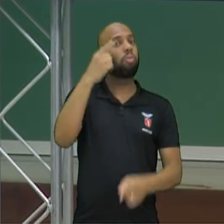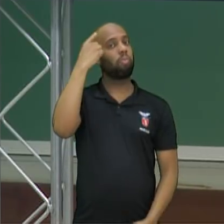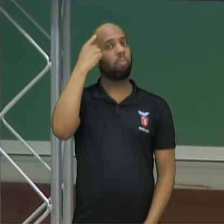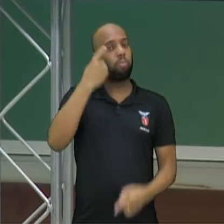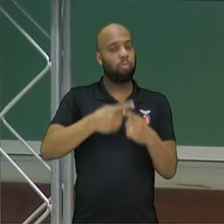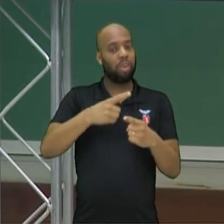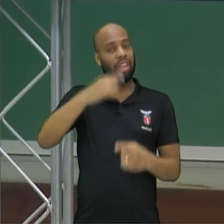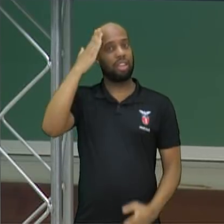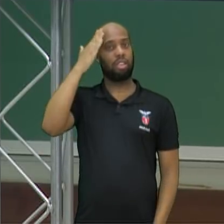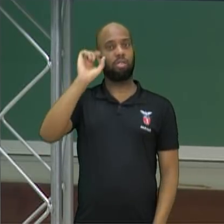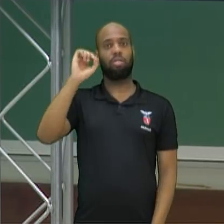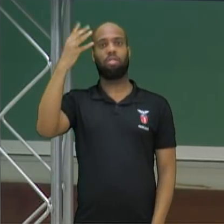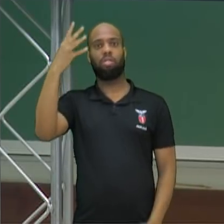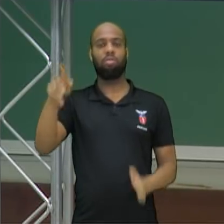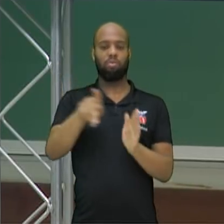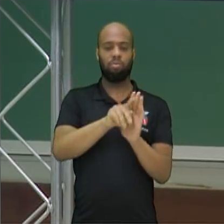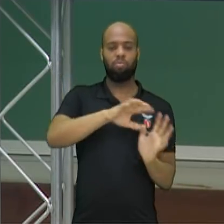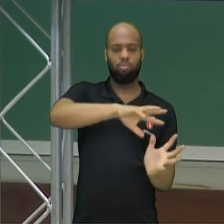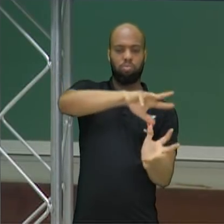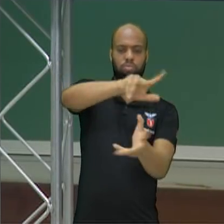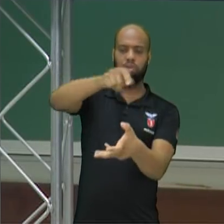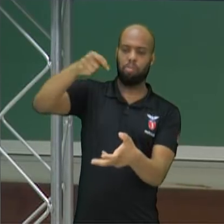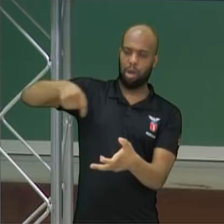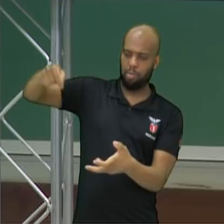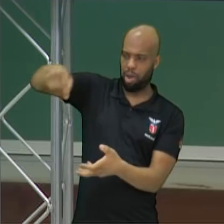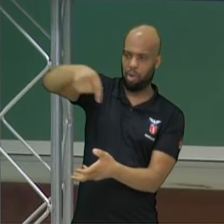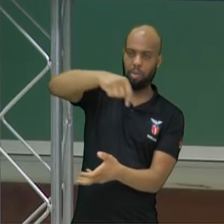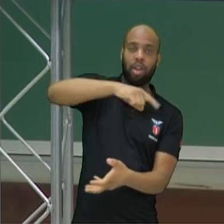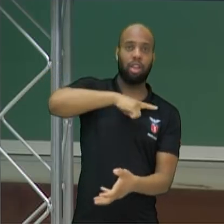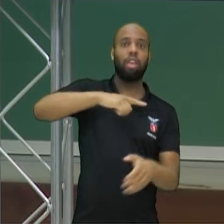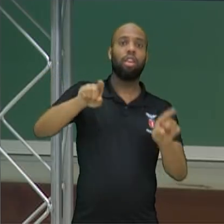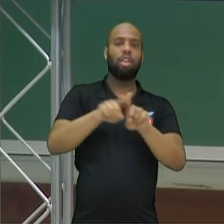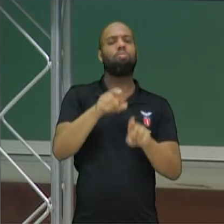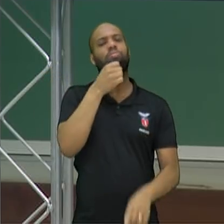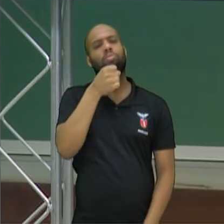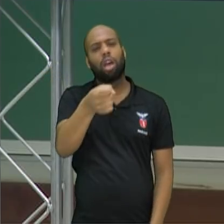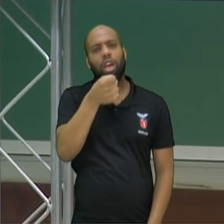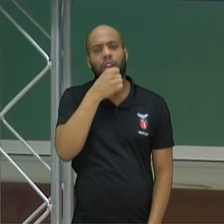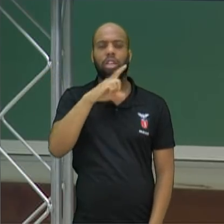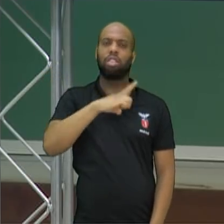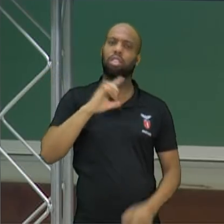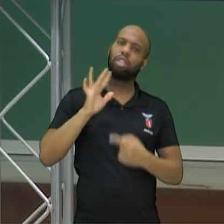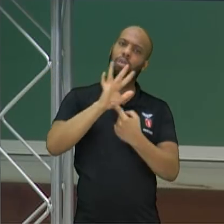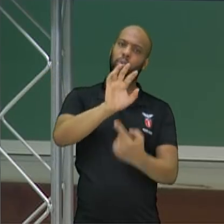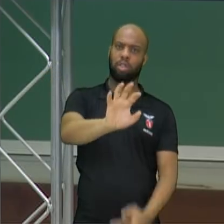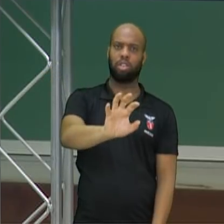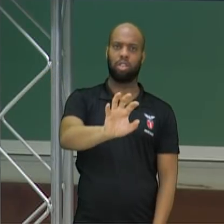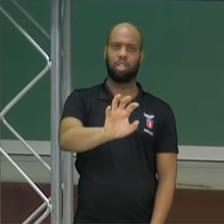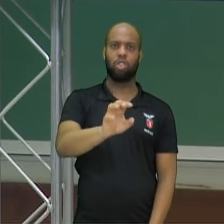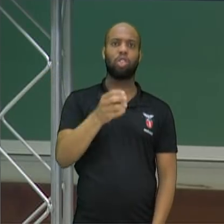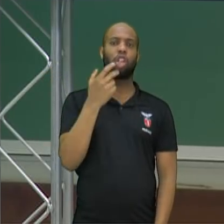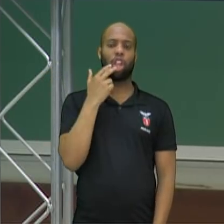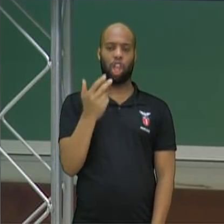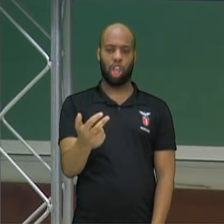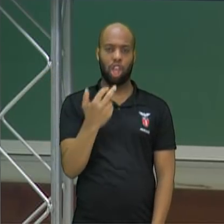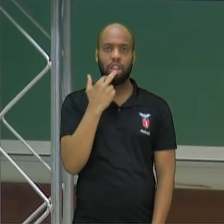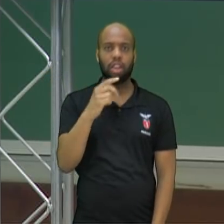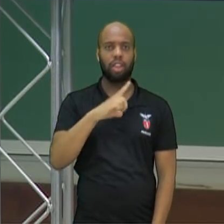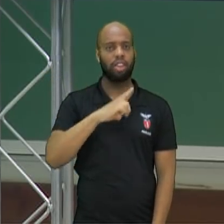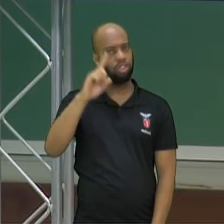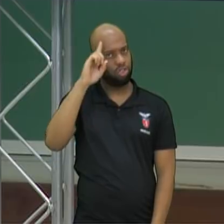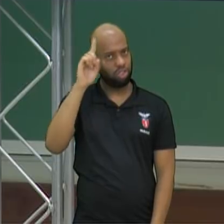que está acontecendo no mundo aí fora, né? E as reportagens, elas trazem isso para a gente, as novidades, o